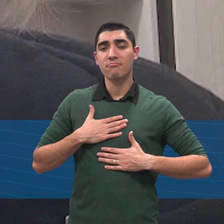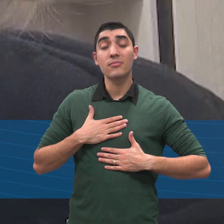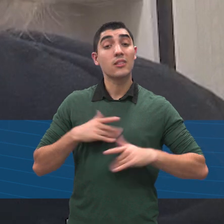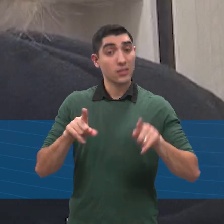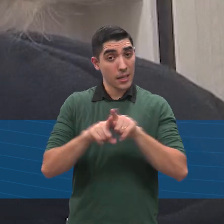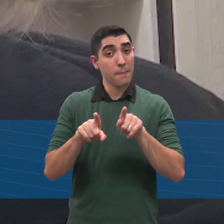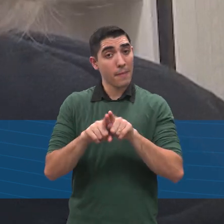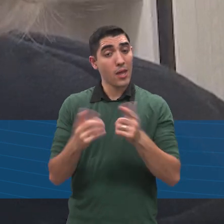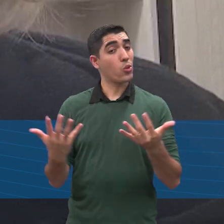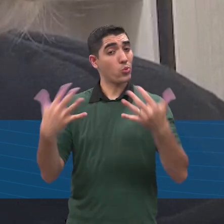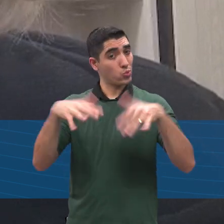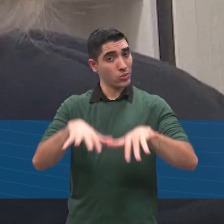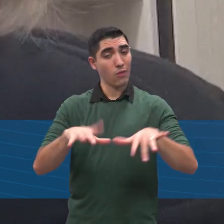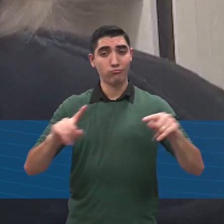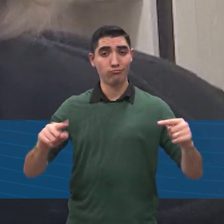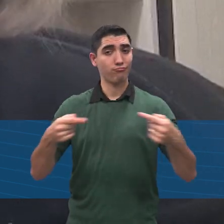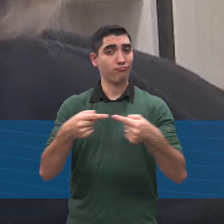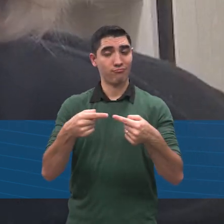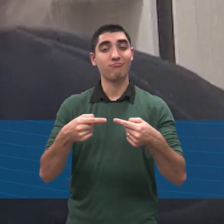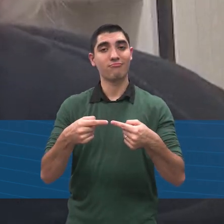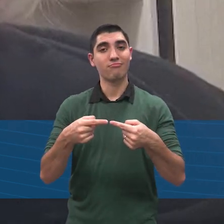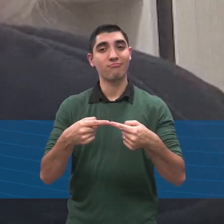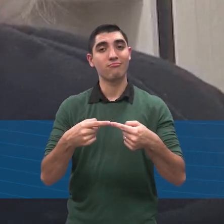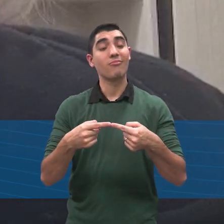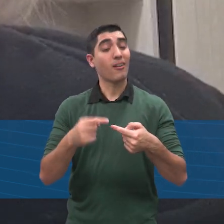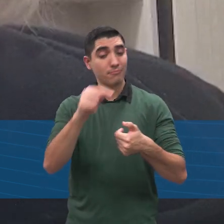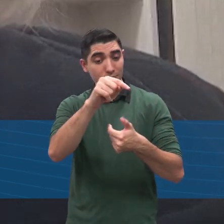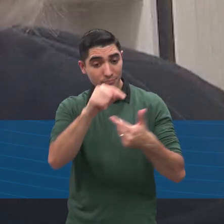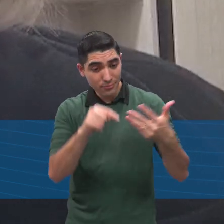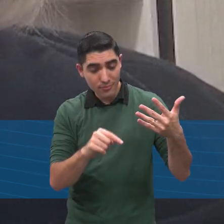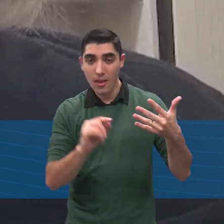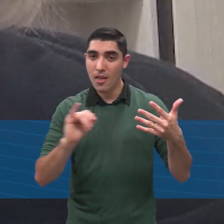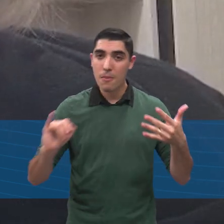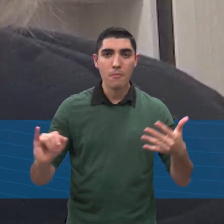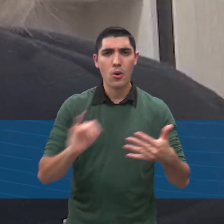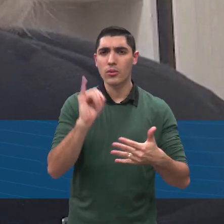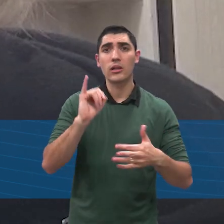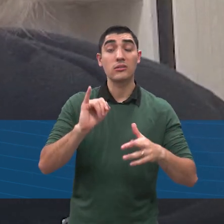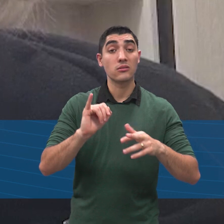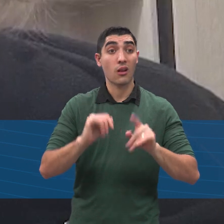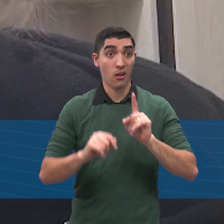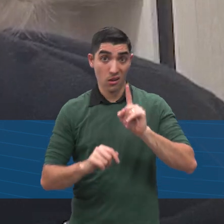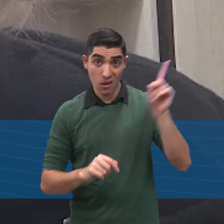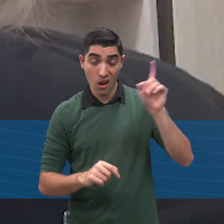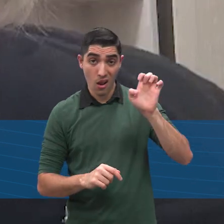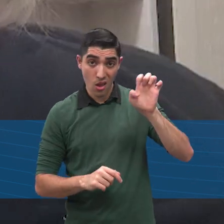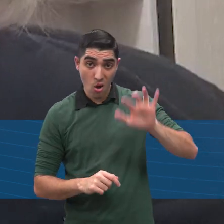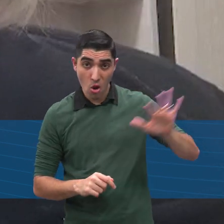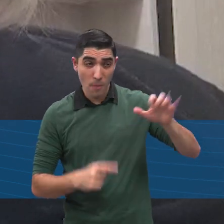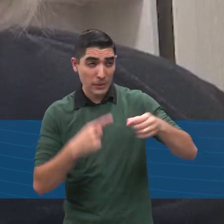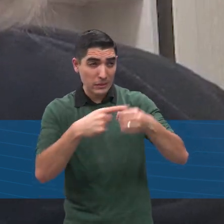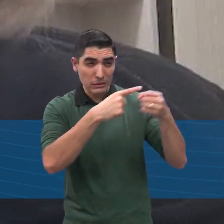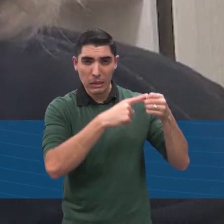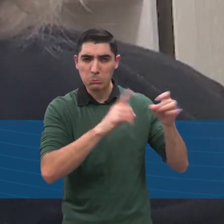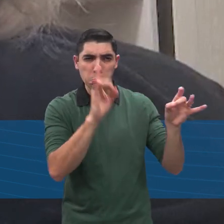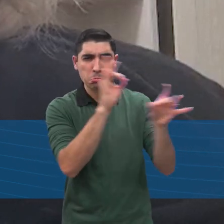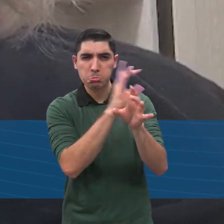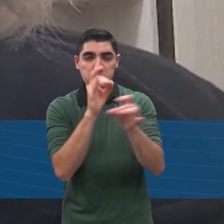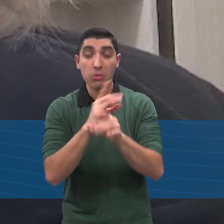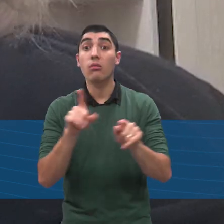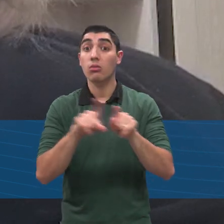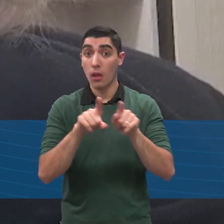lazer inclusivo mesmo, né? Isso também já é realidade em várias cidades europeias e